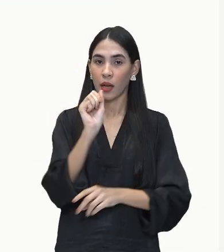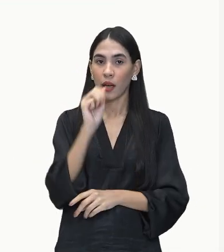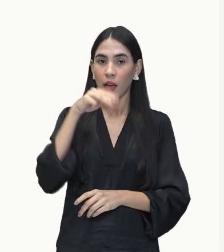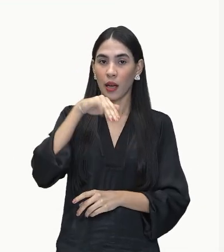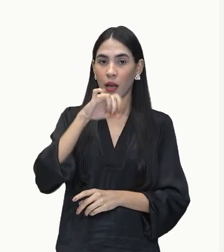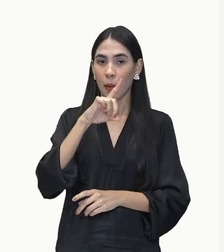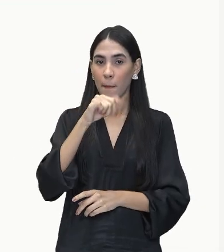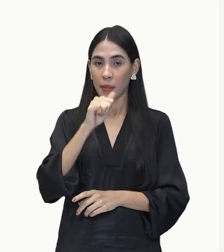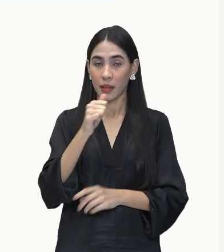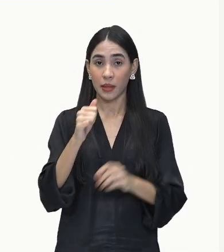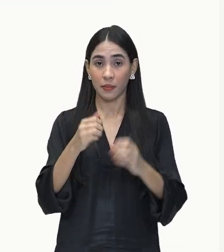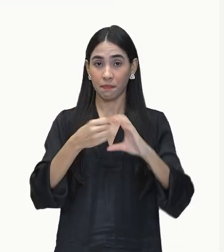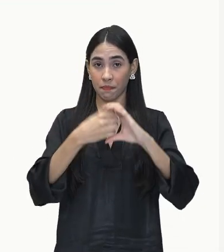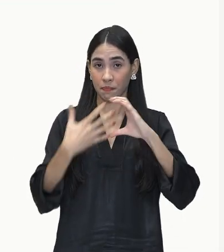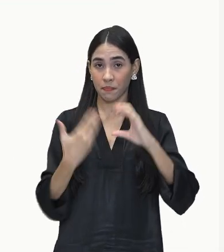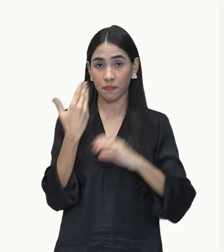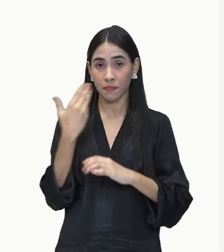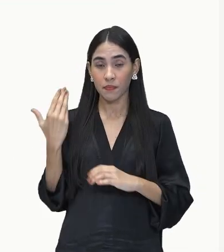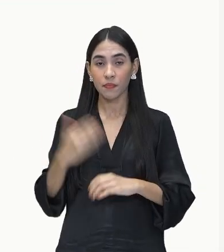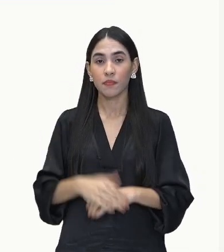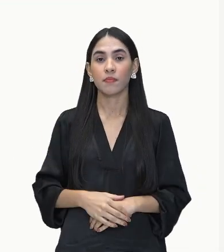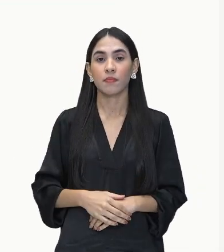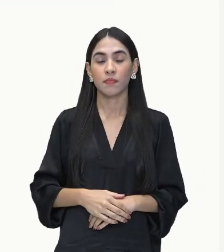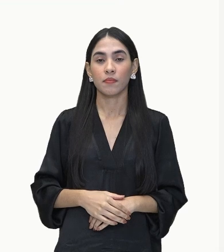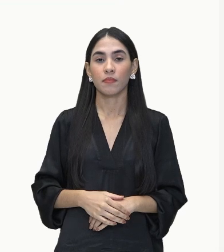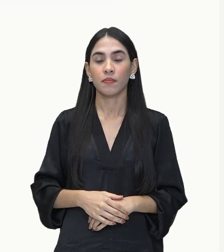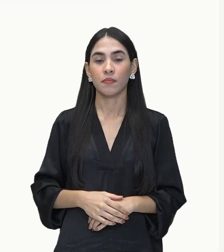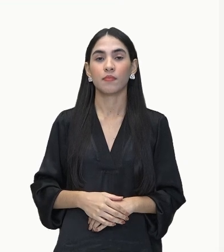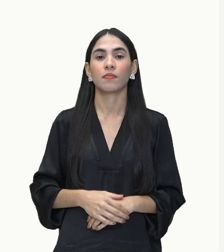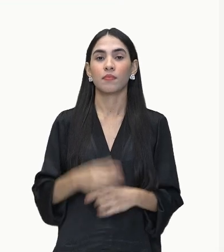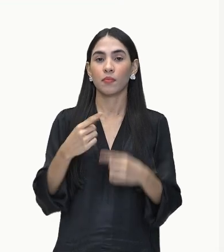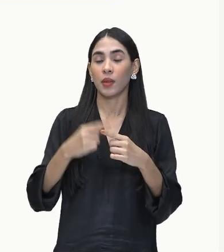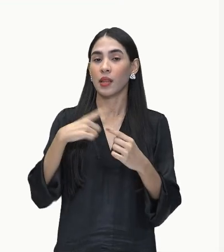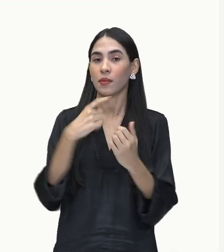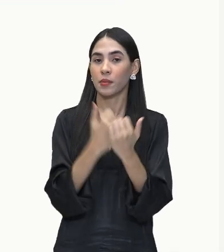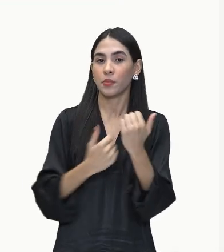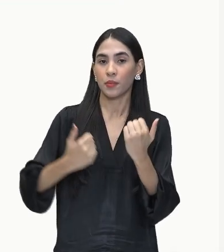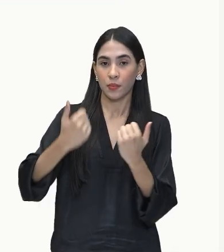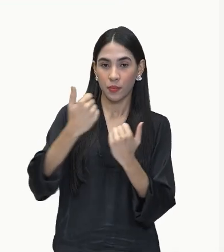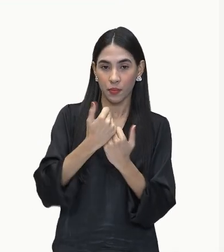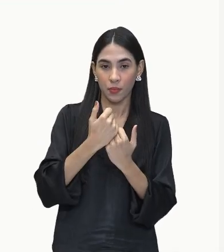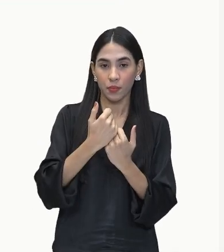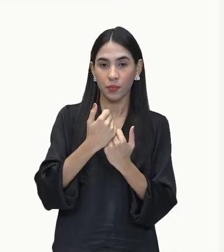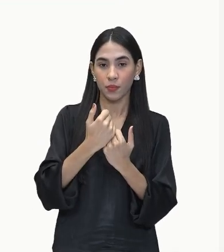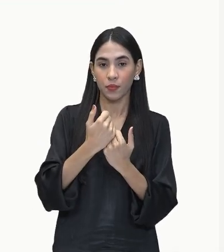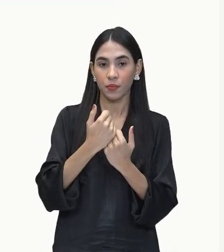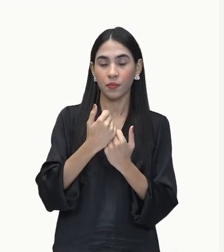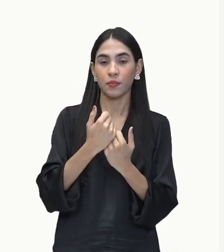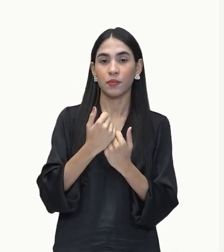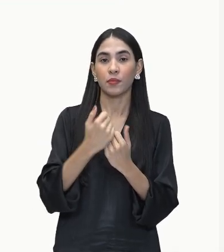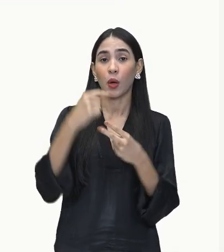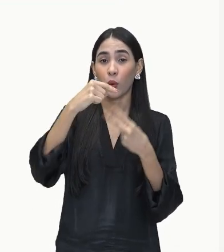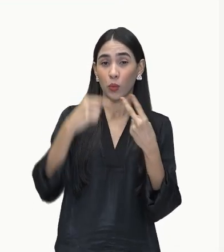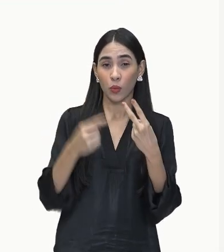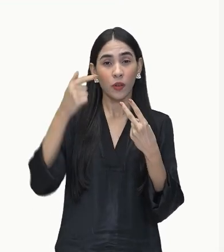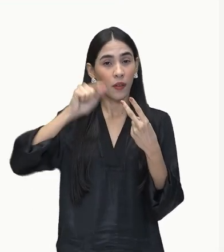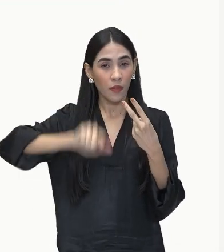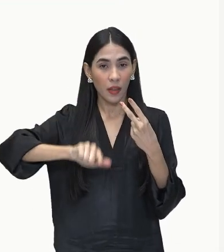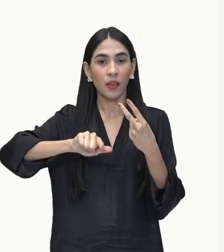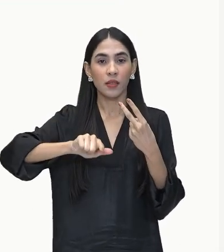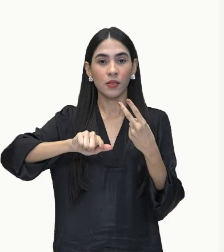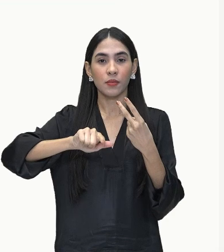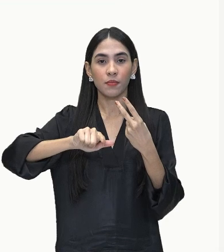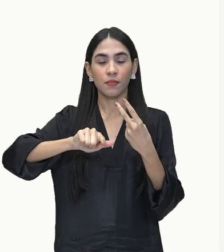a característica da amida. Ela é dissubstituída porque houve a substituição 2 vezes